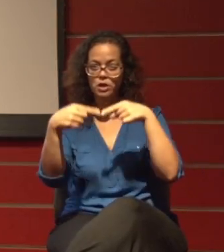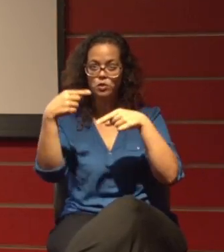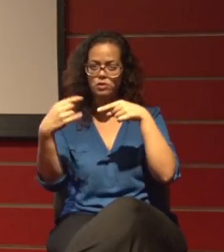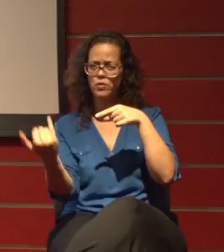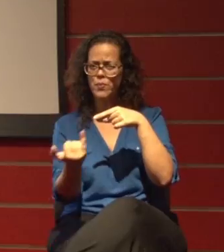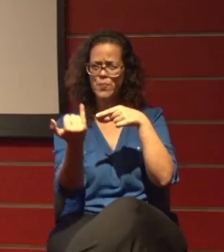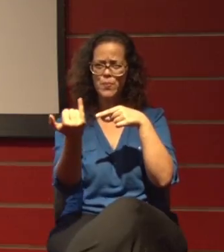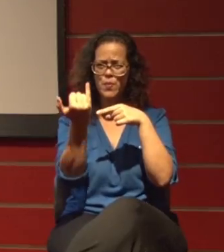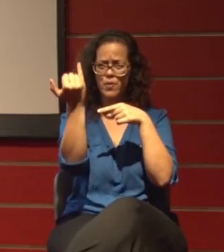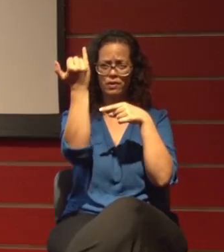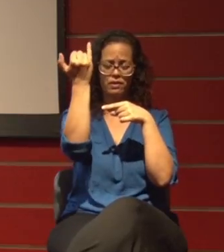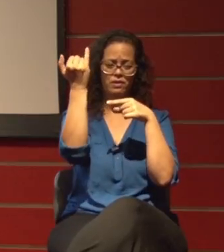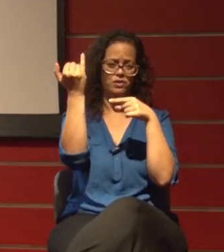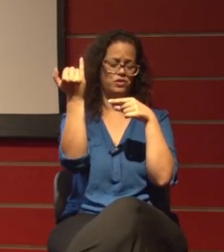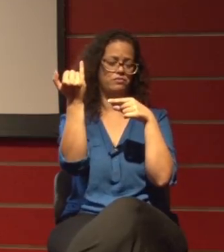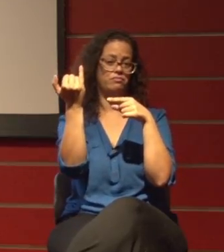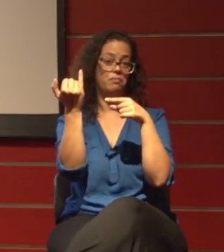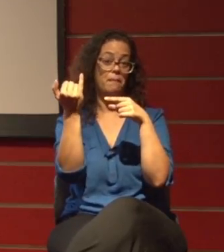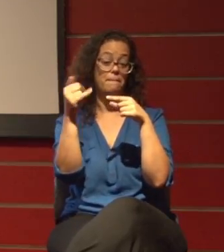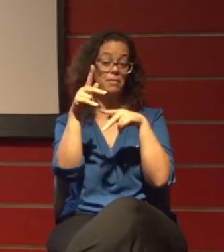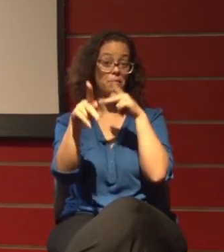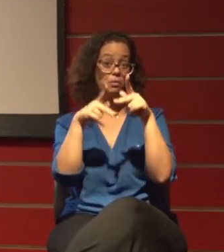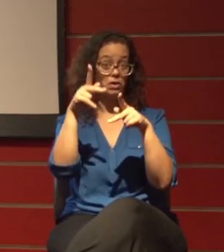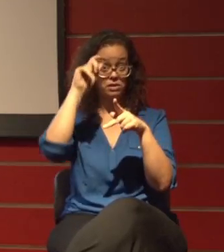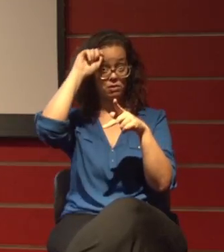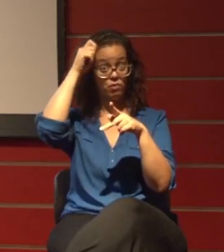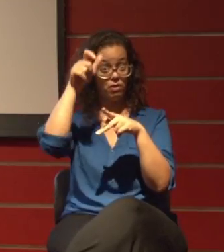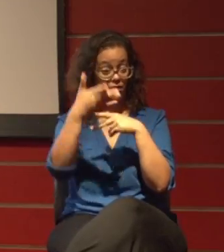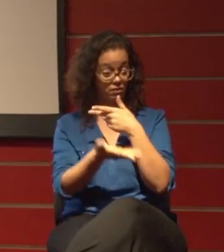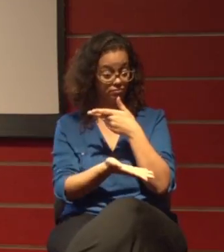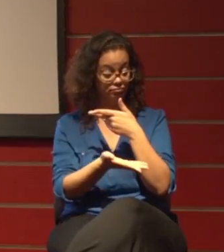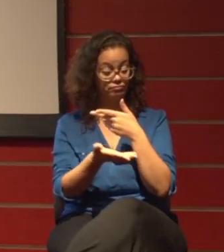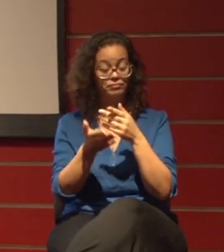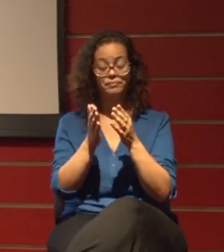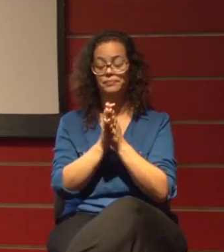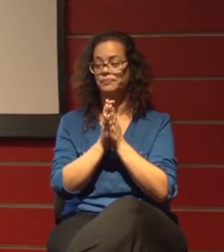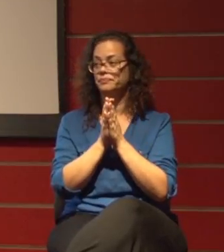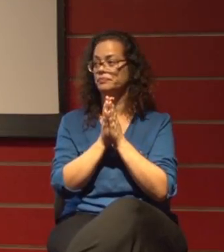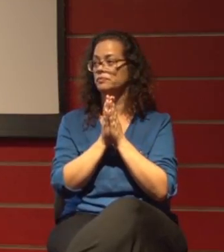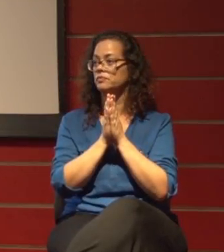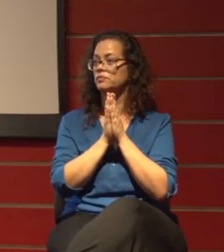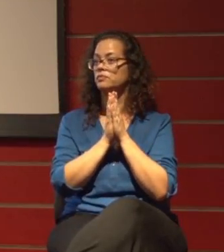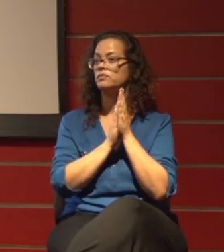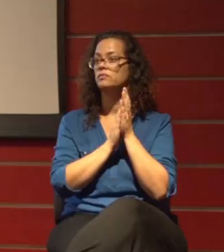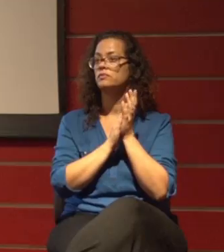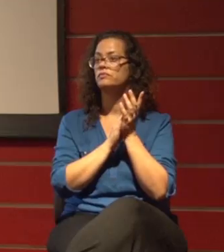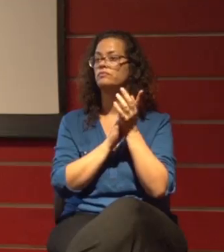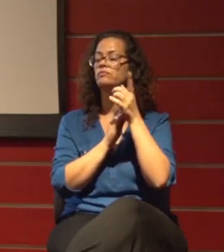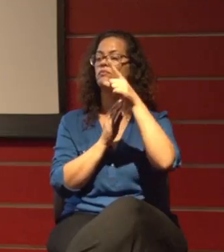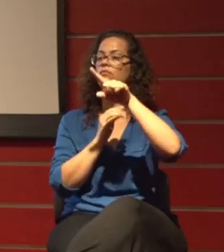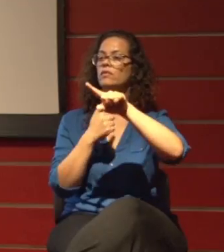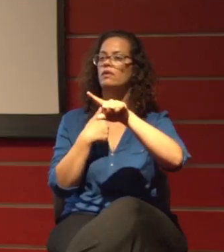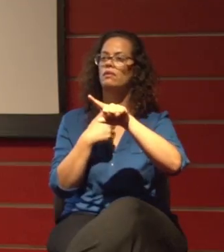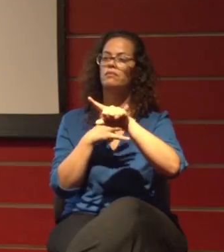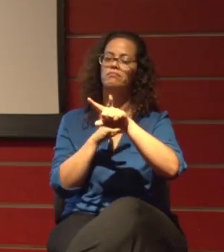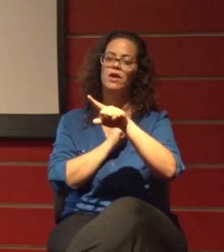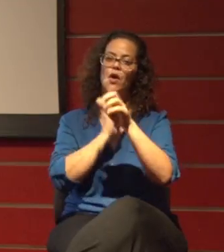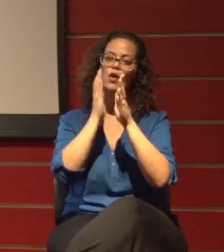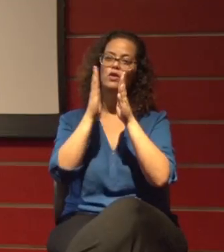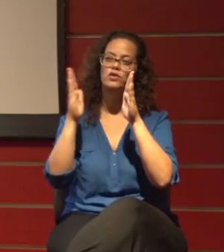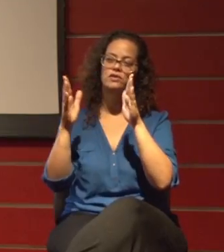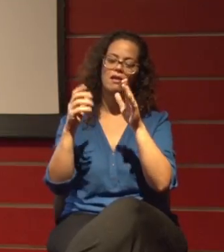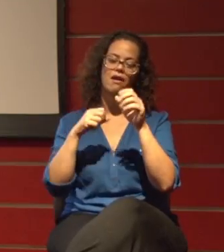importante que tá se tendo aí né pra população negra não eu eu enfim eu gosto de série gosto de